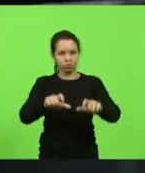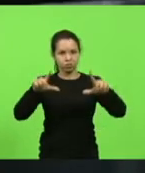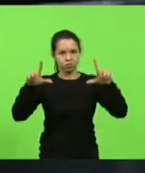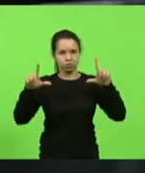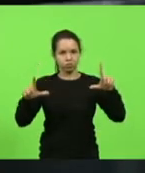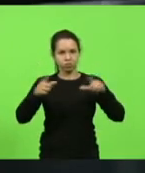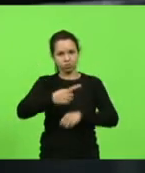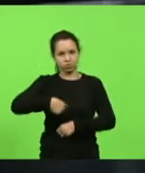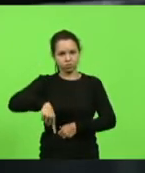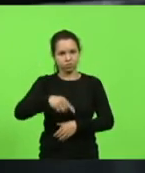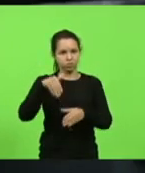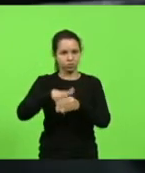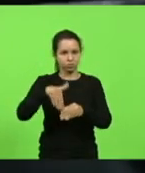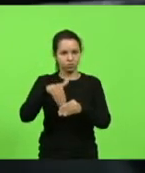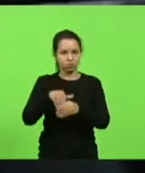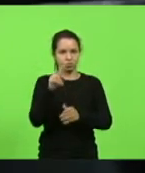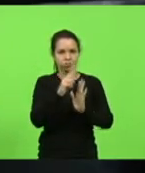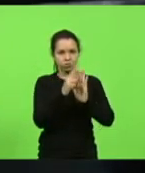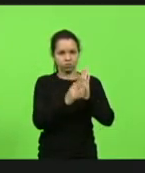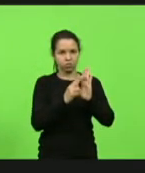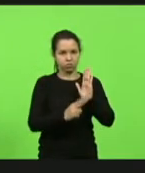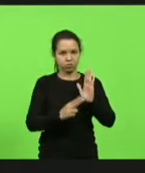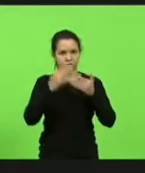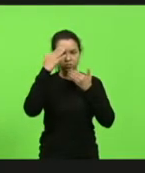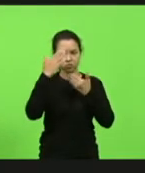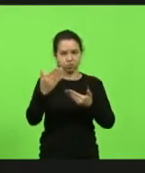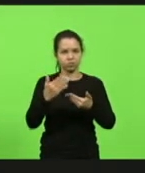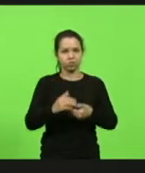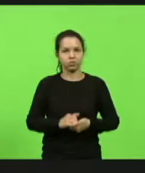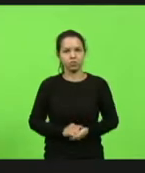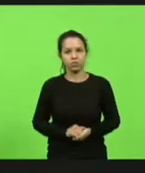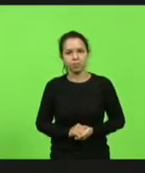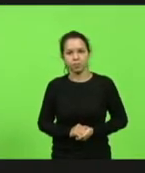gente tivesse votação nominal. Obrigada.